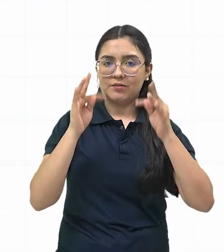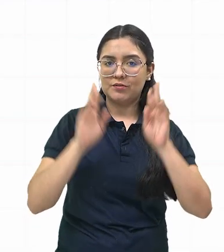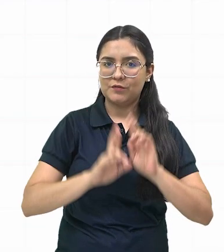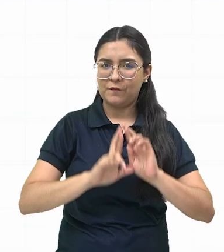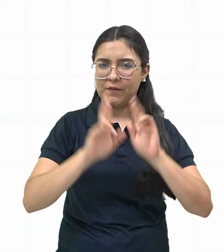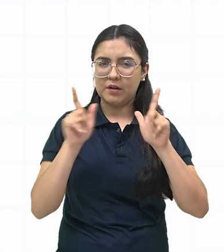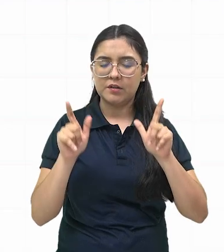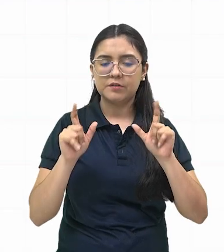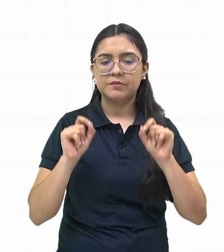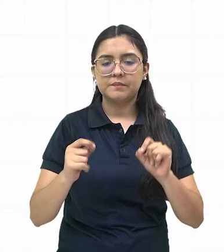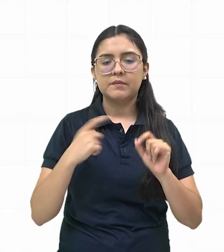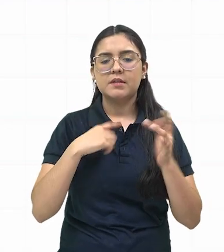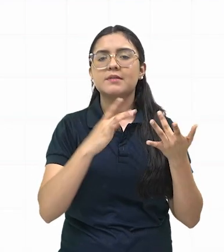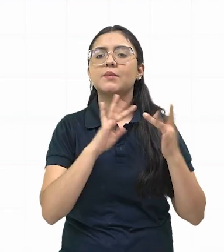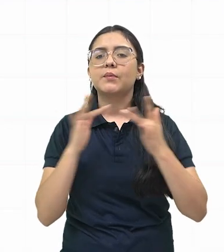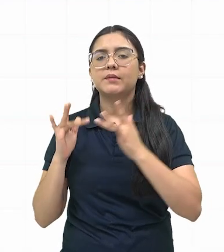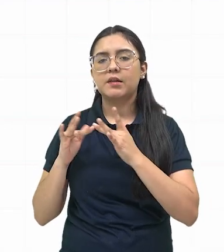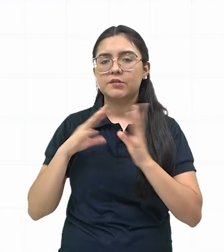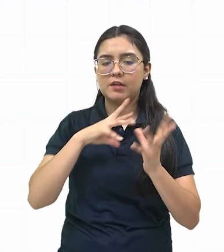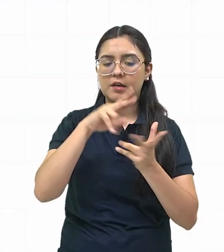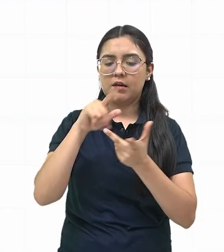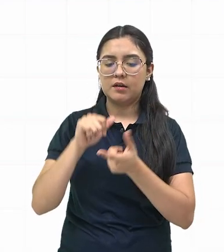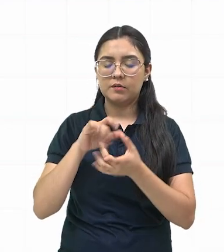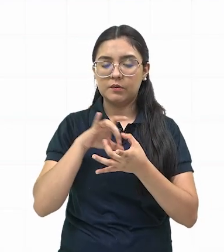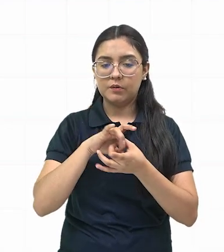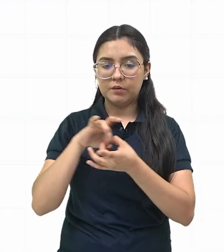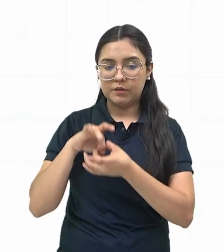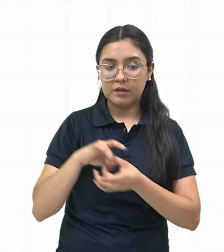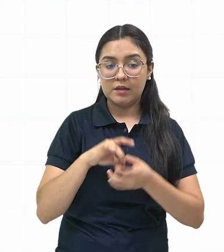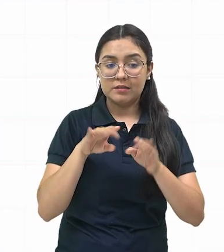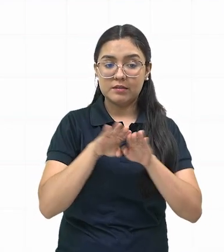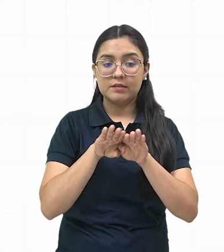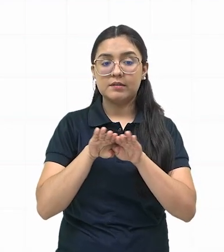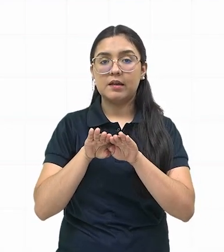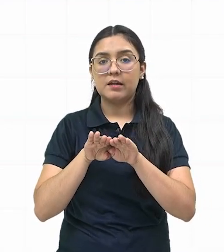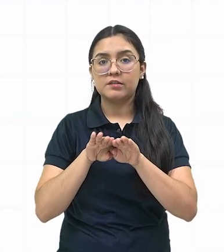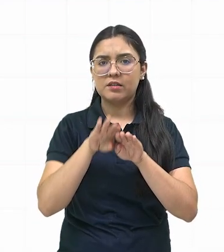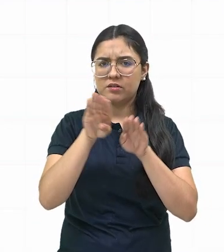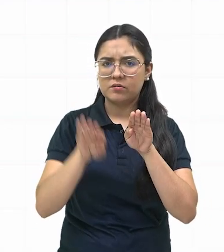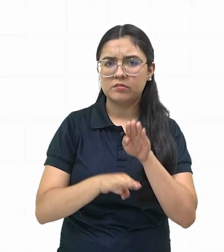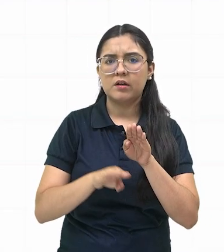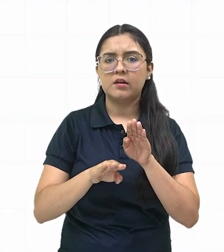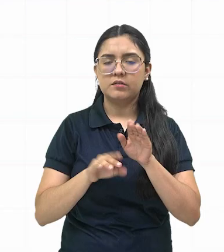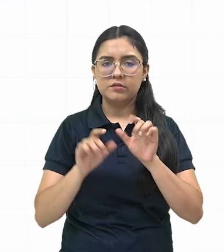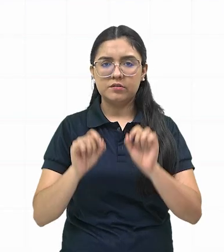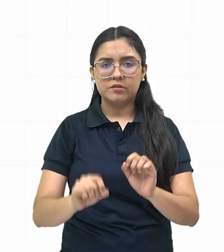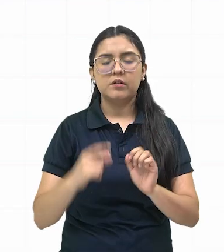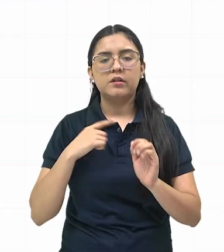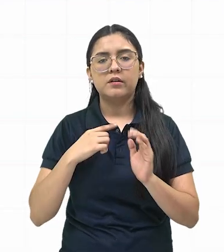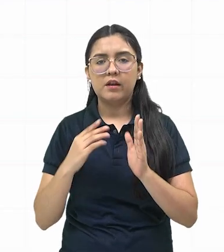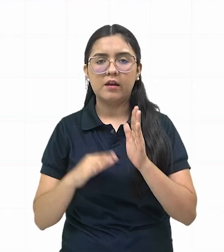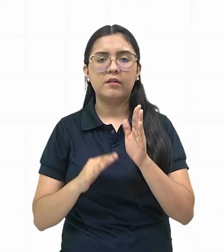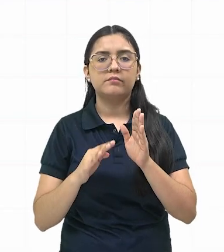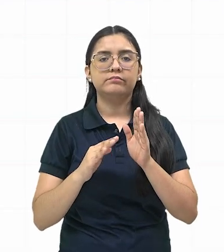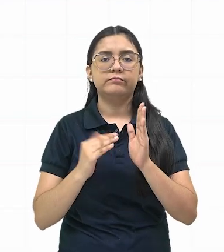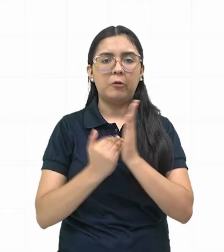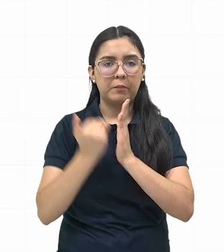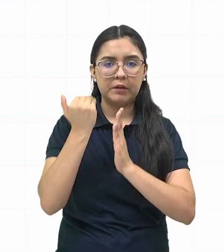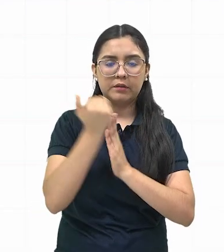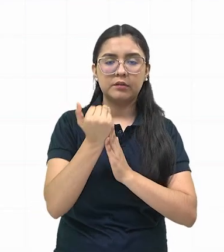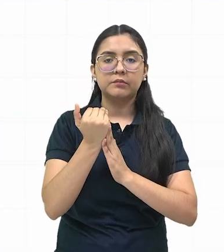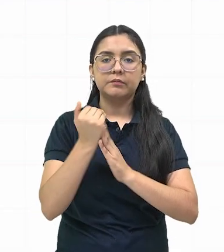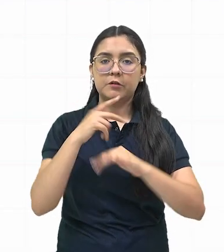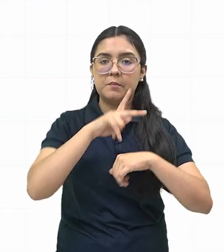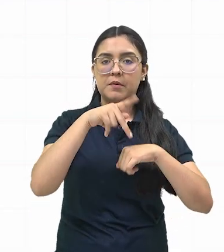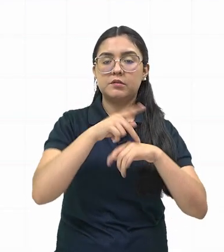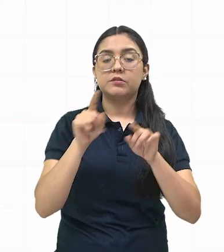diferente. Dentro desse contexto da globalização, as desigualdades elas vão aumentando entre países e entre pessoas